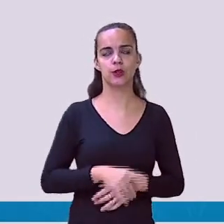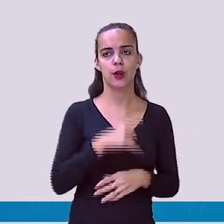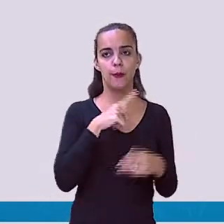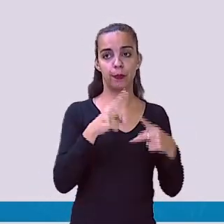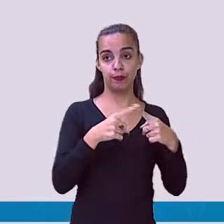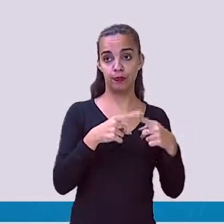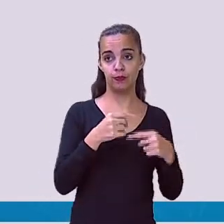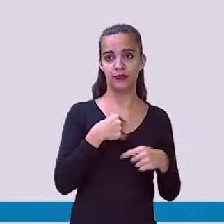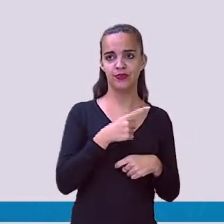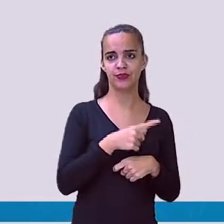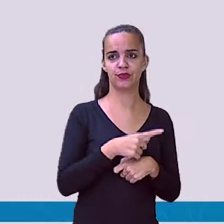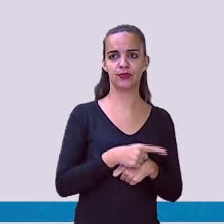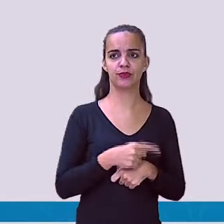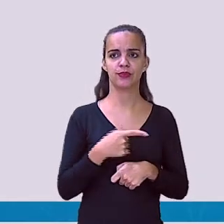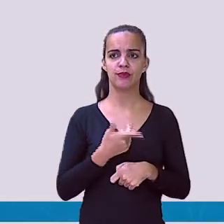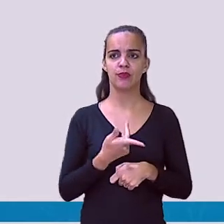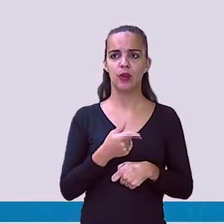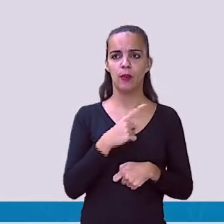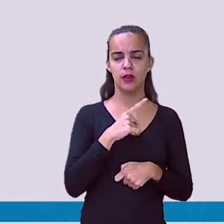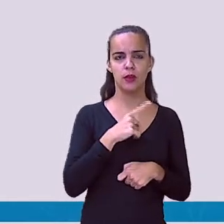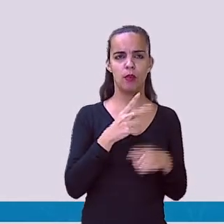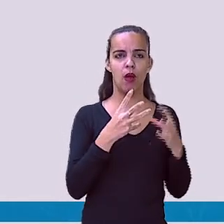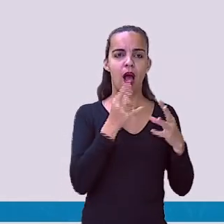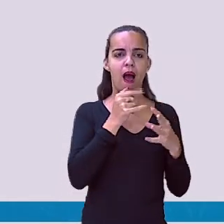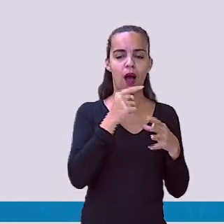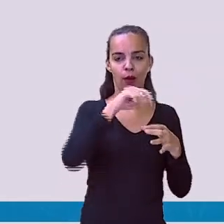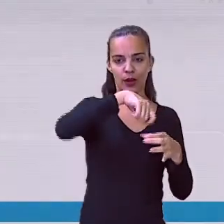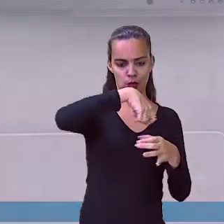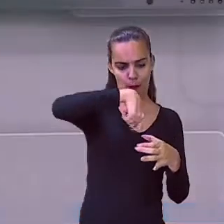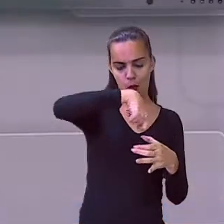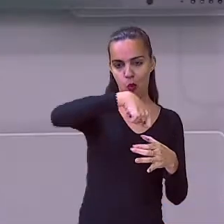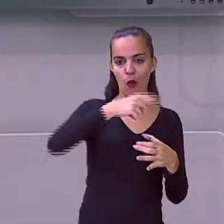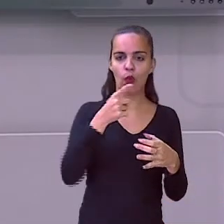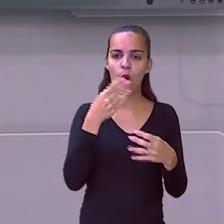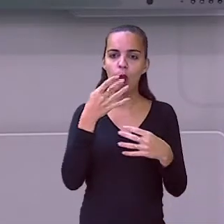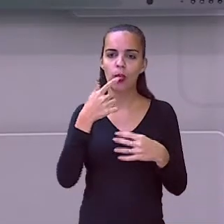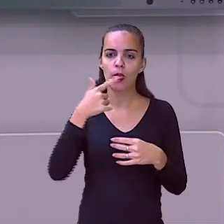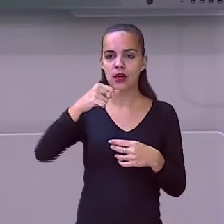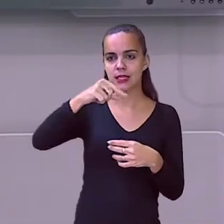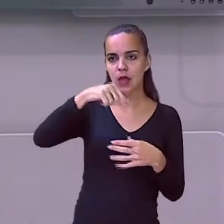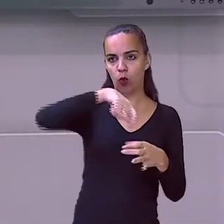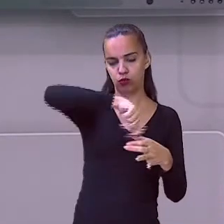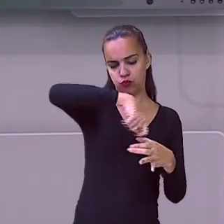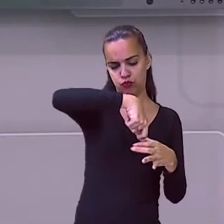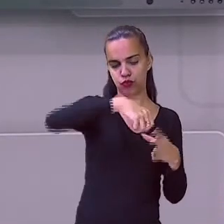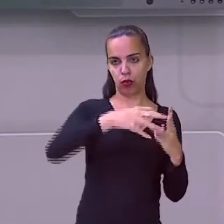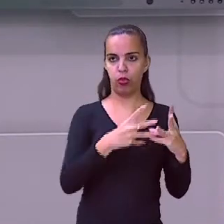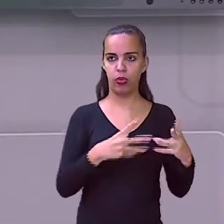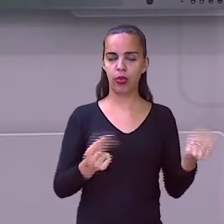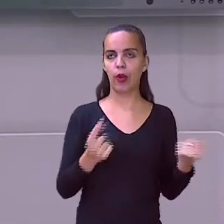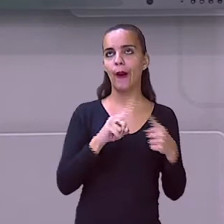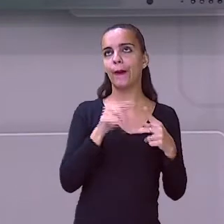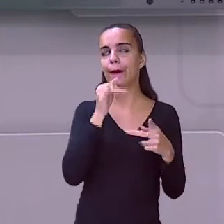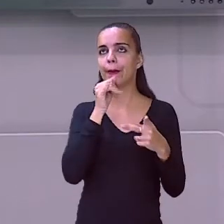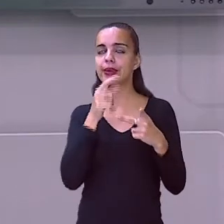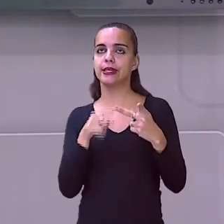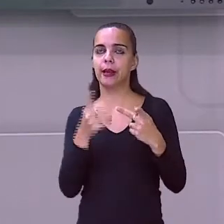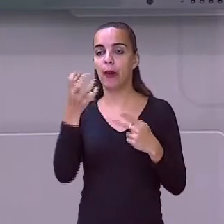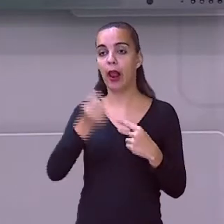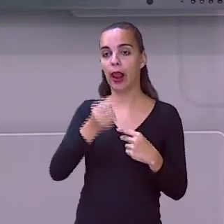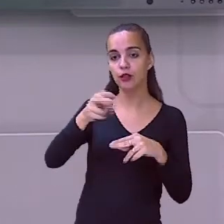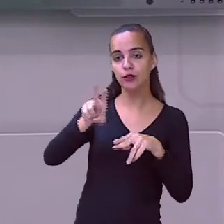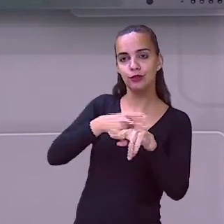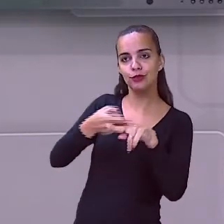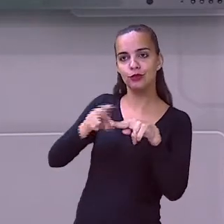componentes, algum é solúvel em água ou em outro solvente? É um ponto importante, porque a